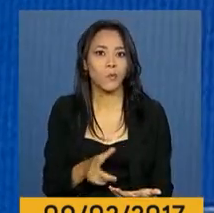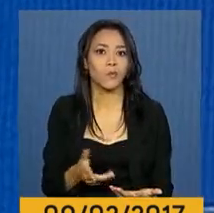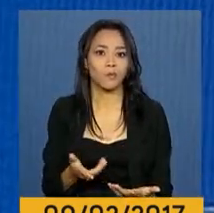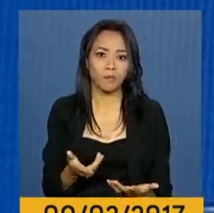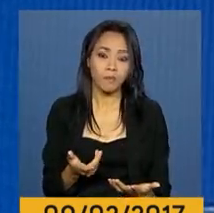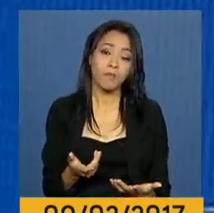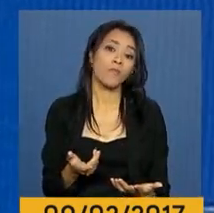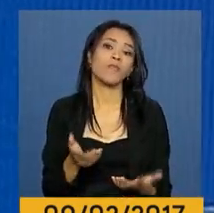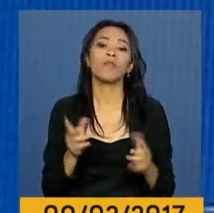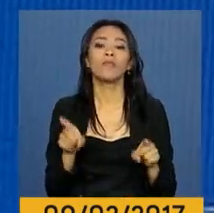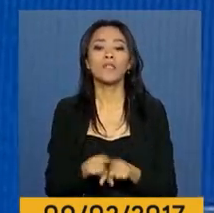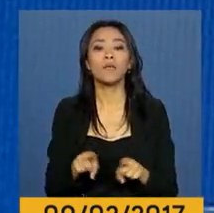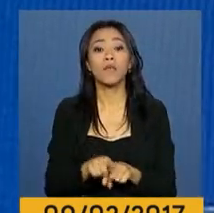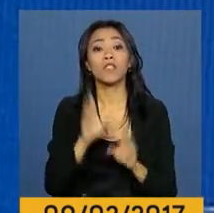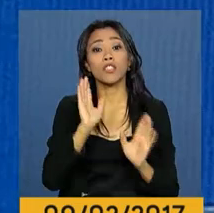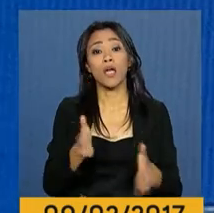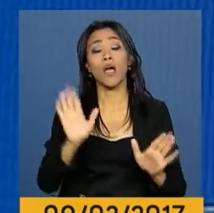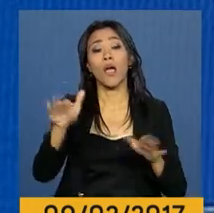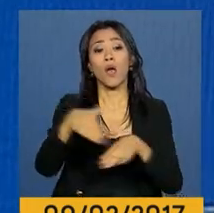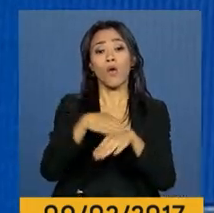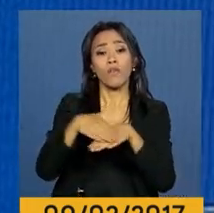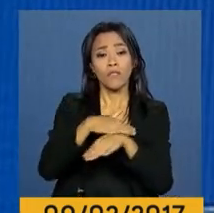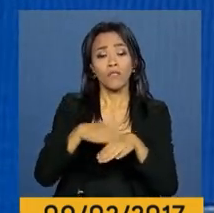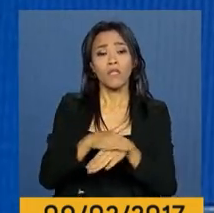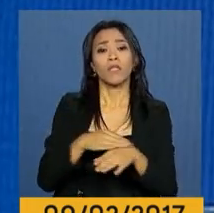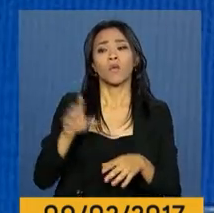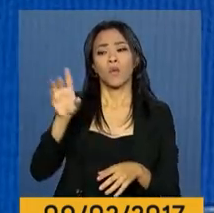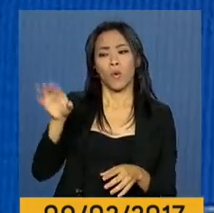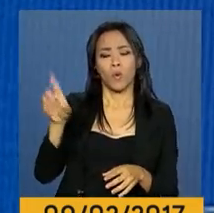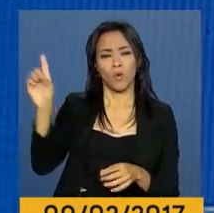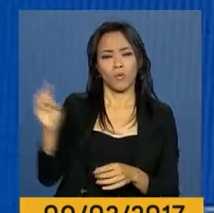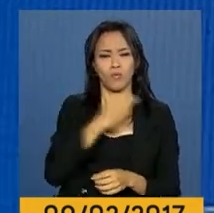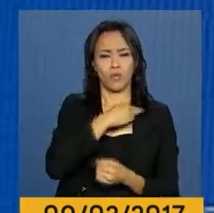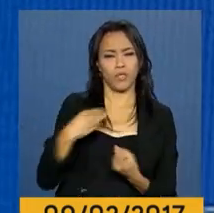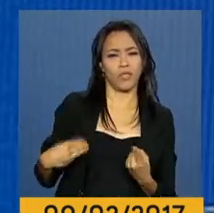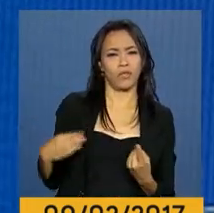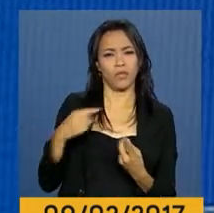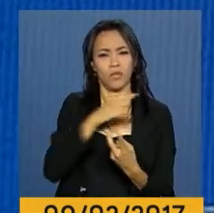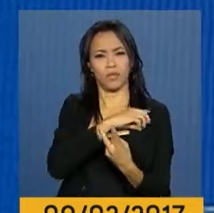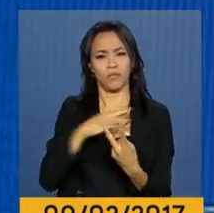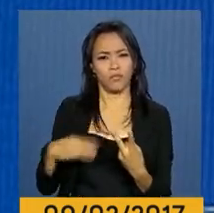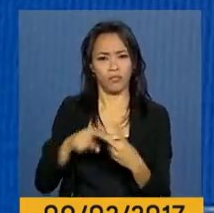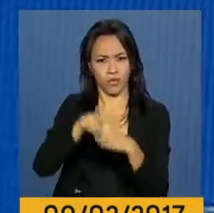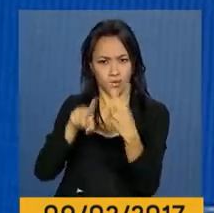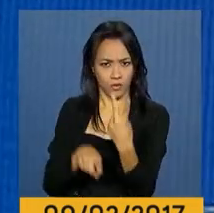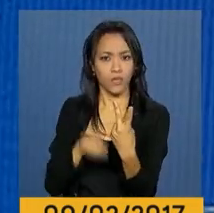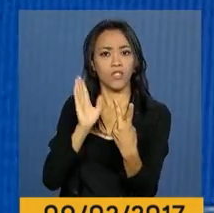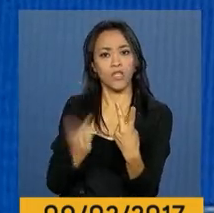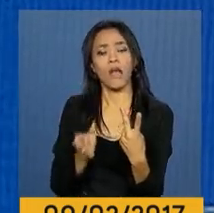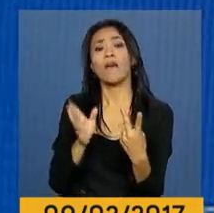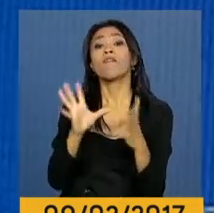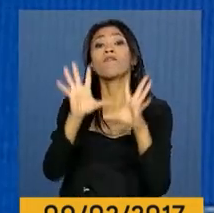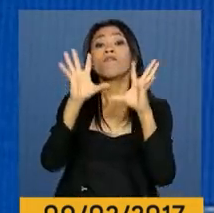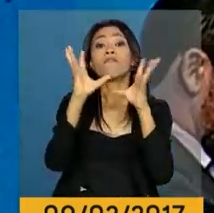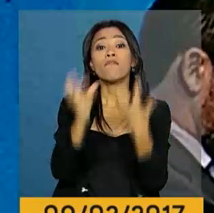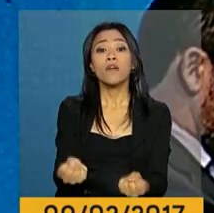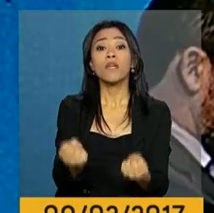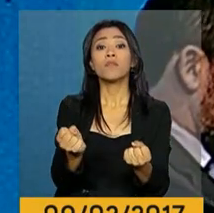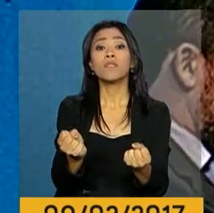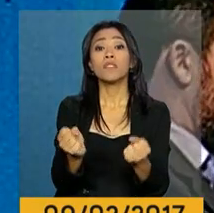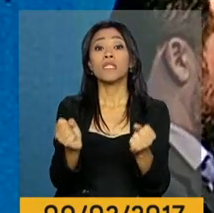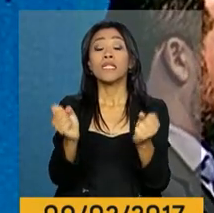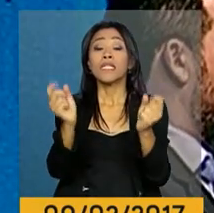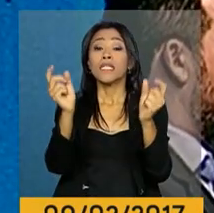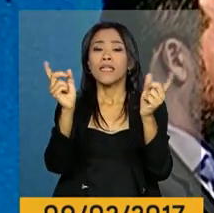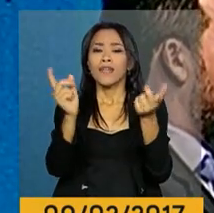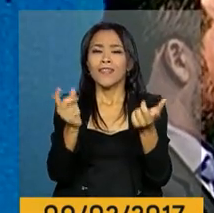e já conversei com o ministro Meres com Ino do jogo vamos tentar agora não vou falar exatamente numa reforma tributária numa simplificação do sistema